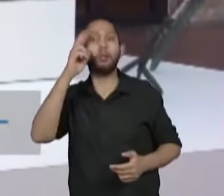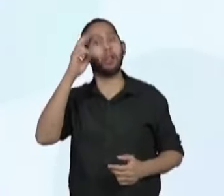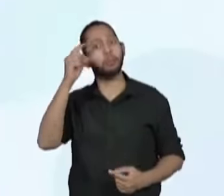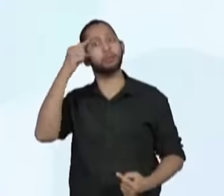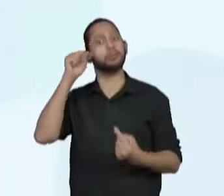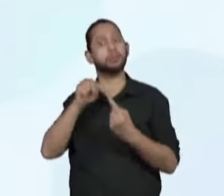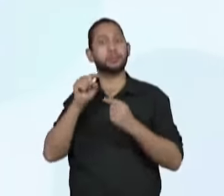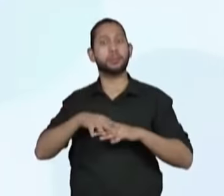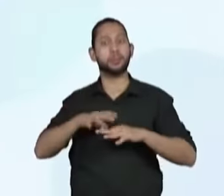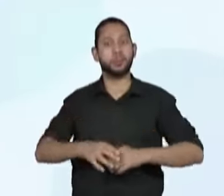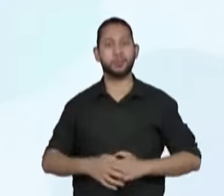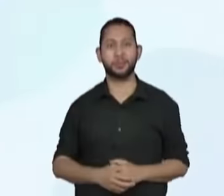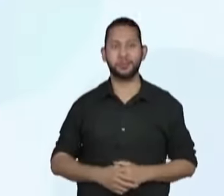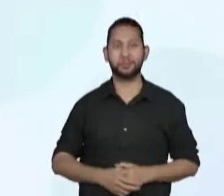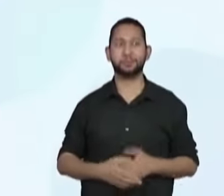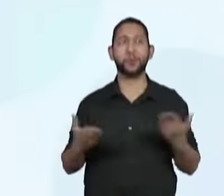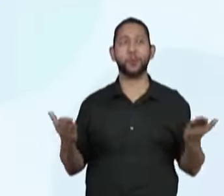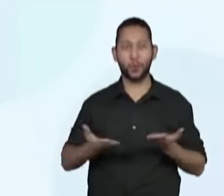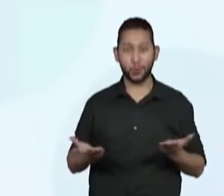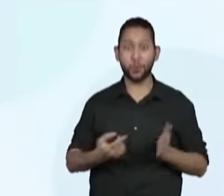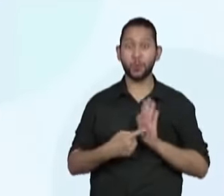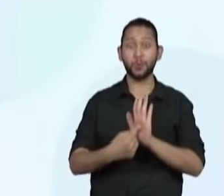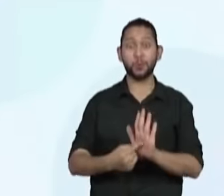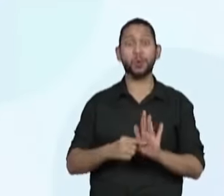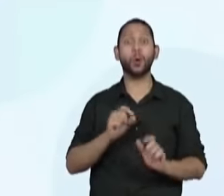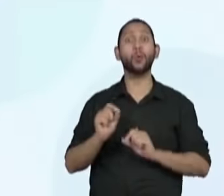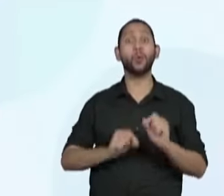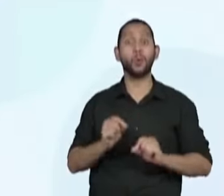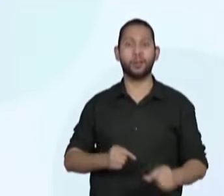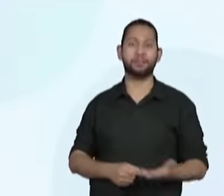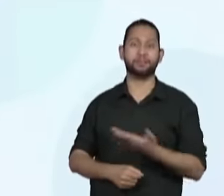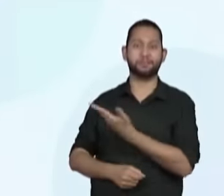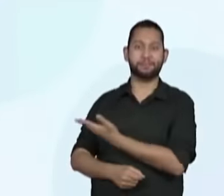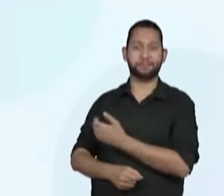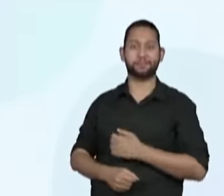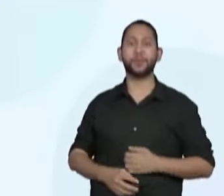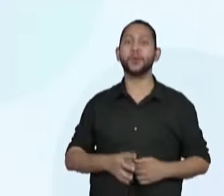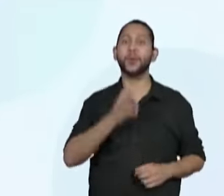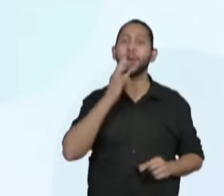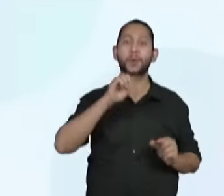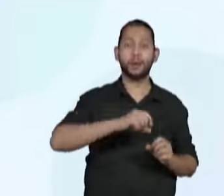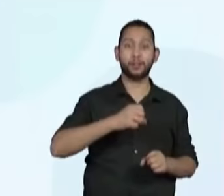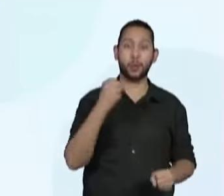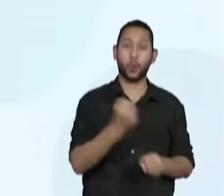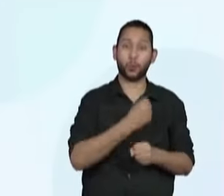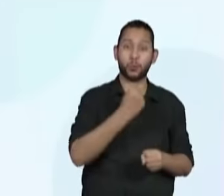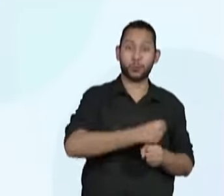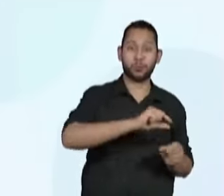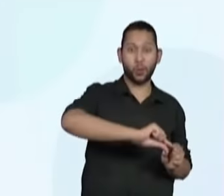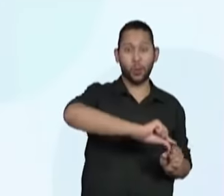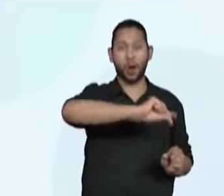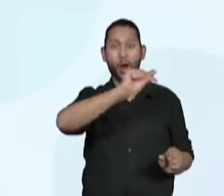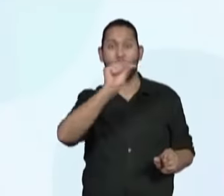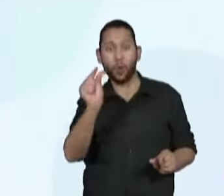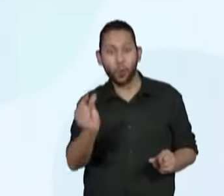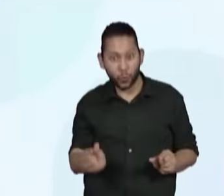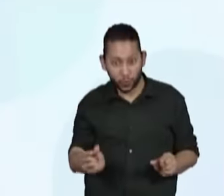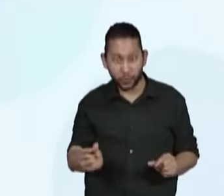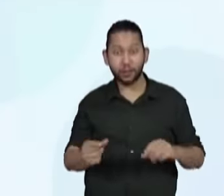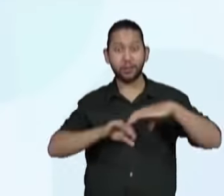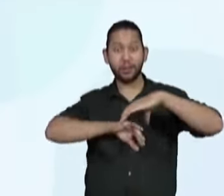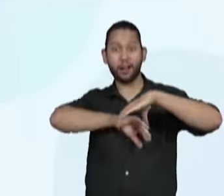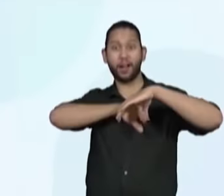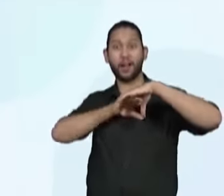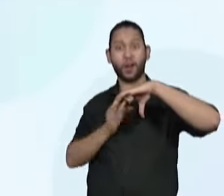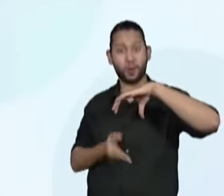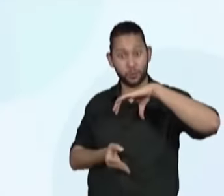matemática. Então, a gente vai falar um pouquinho hoje sobre os arcos de alvenaria, as funções, os usos desses arcos,